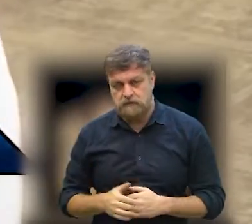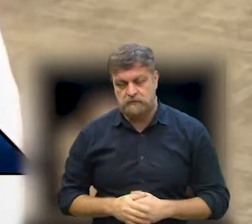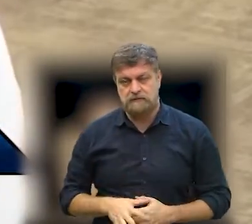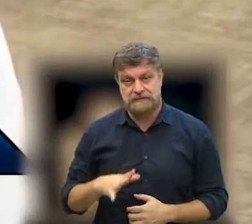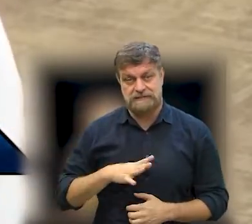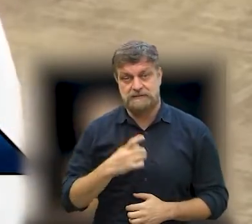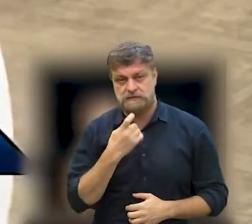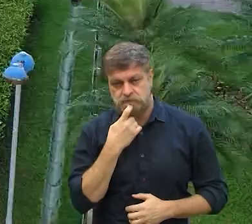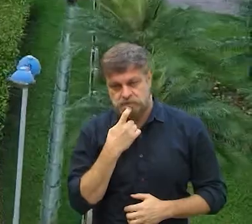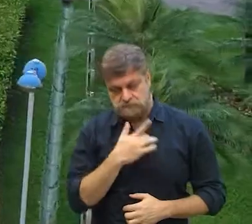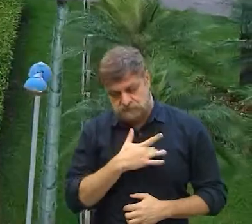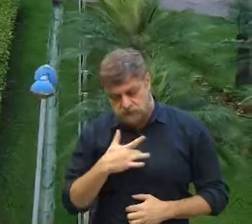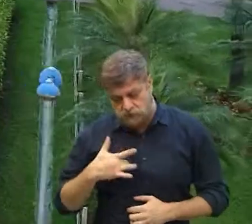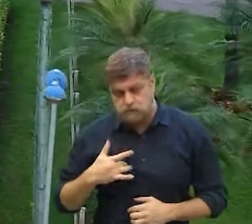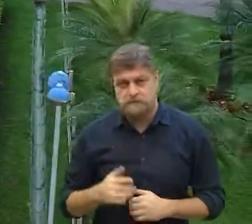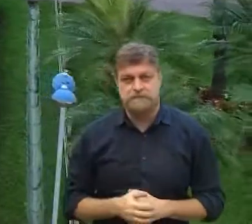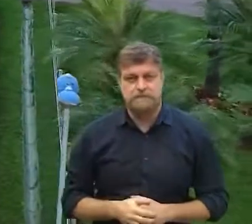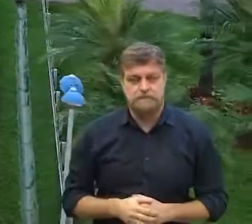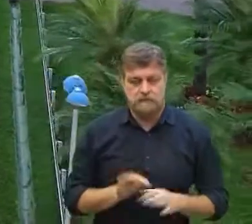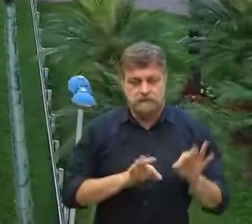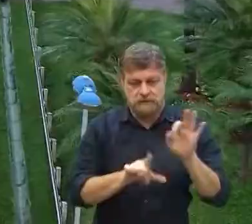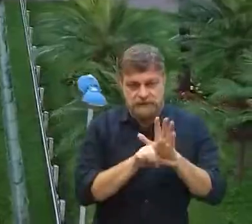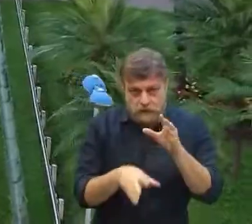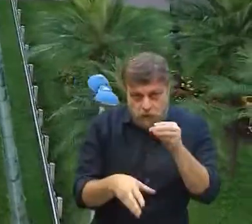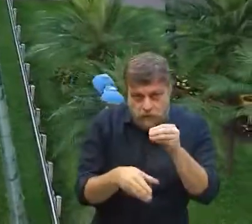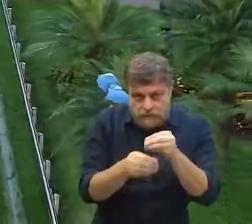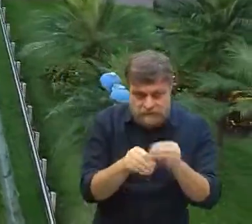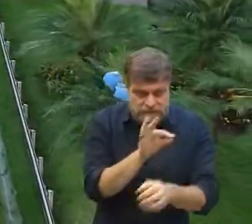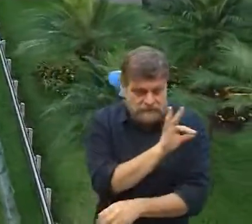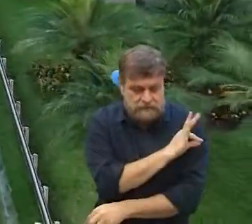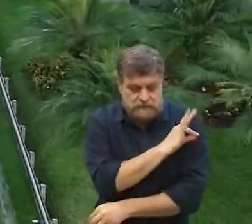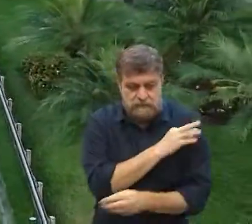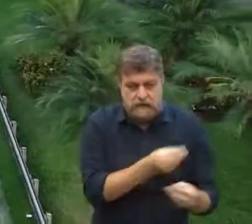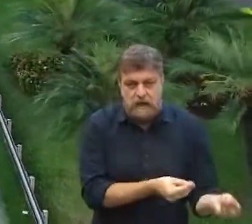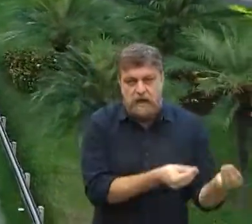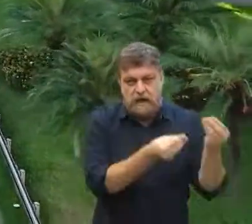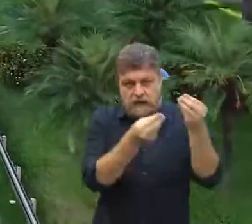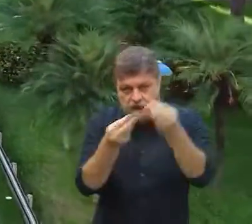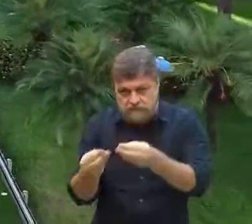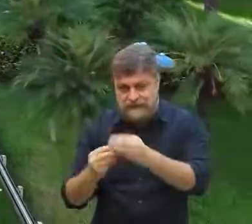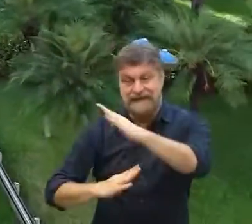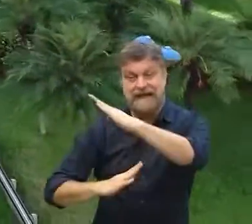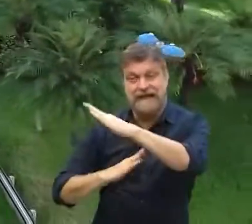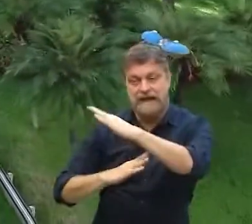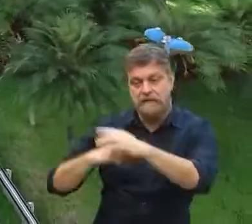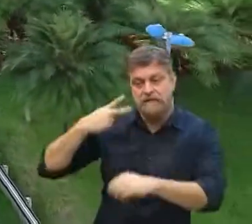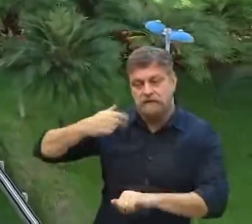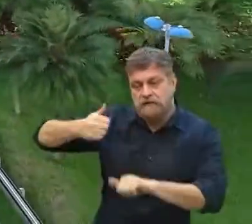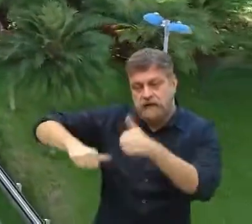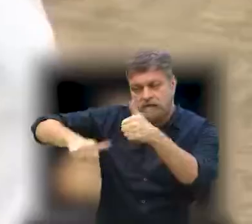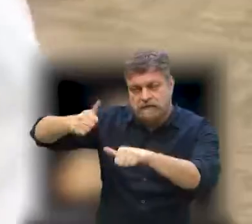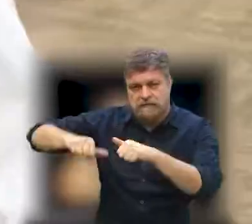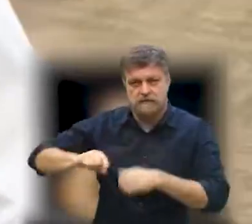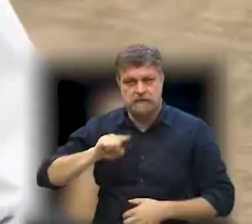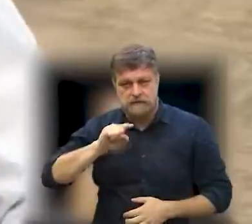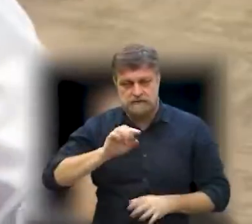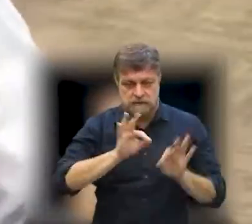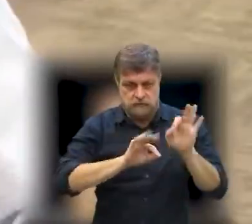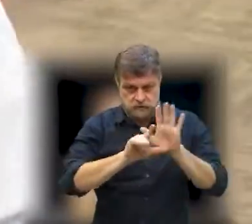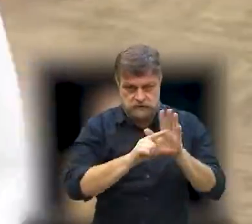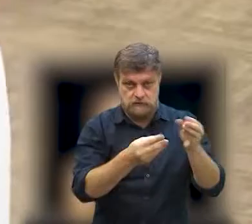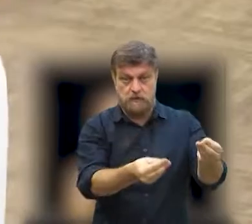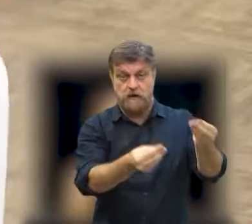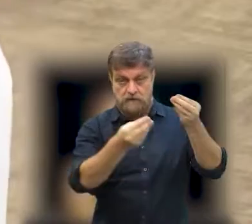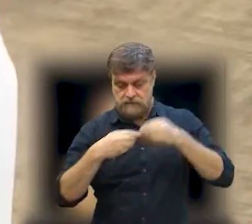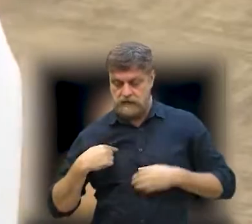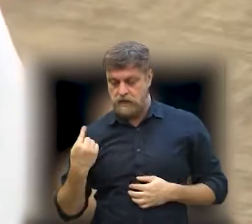do Serviço Público de Saúde. O projeto de lei complementar da Prefeitura seguirá em tramitação no Legislativo. Esse projeto vem